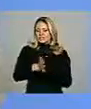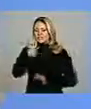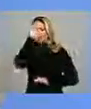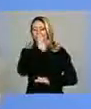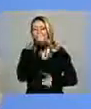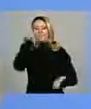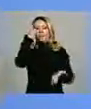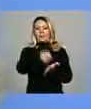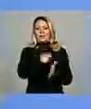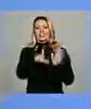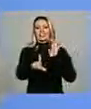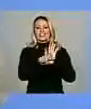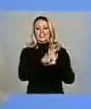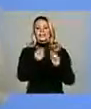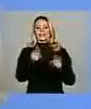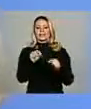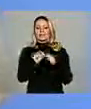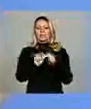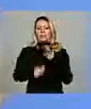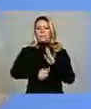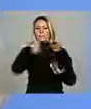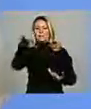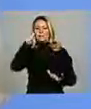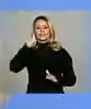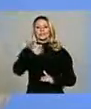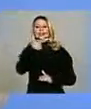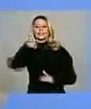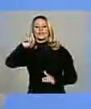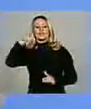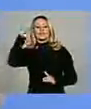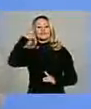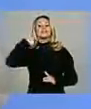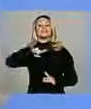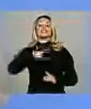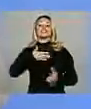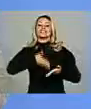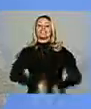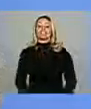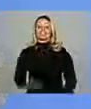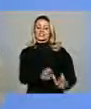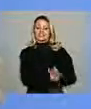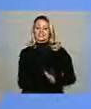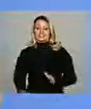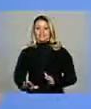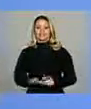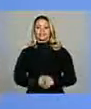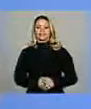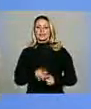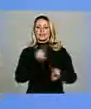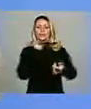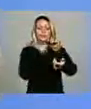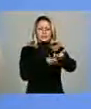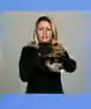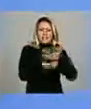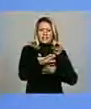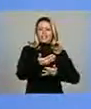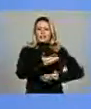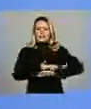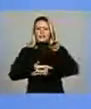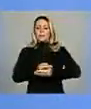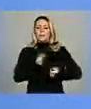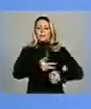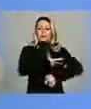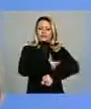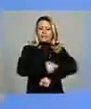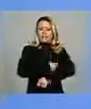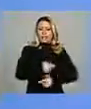lei e deve ser realizado nos primeiros 28 dias de vida da criança. O sangue do bebê pode ser